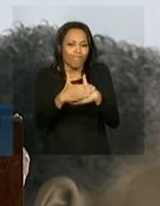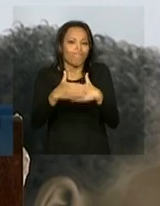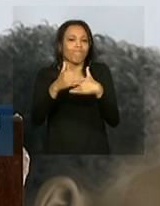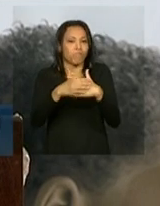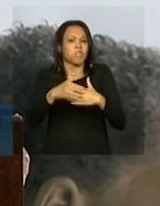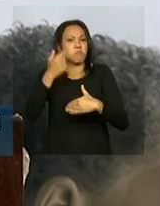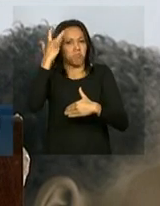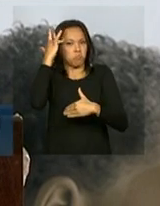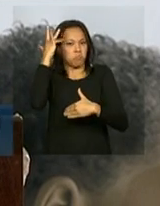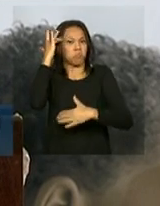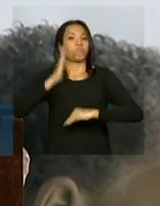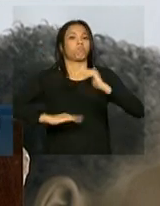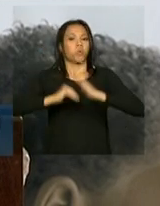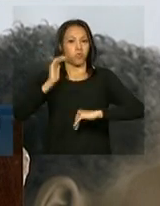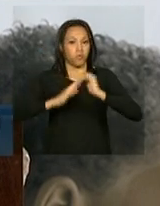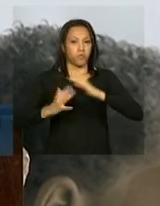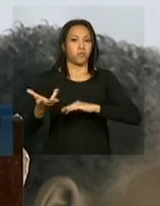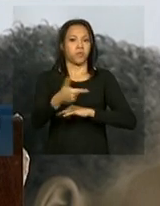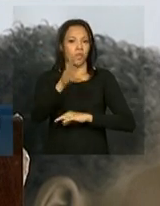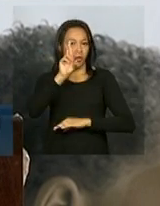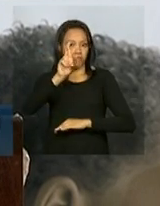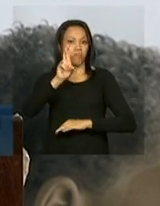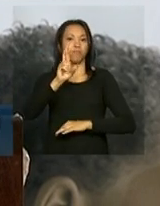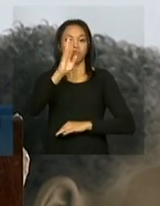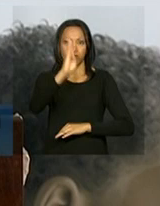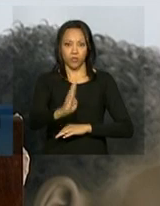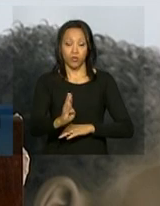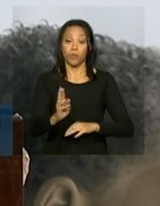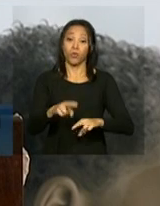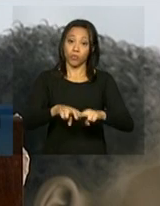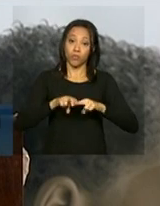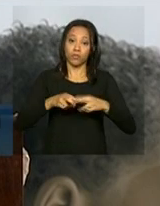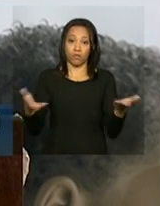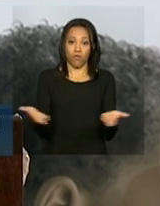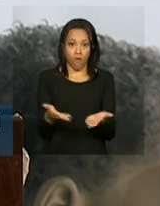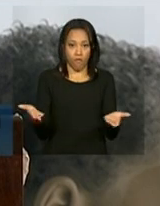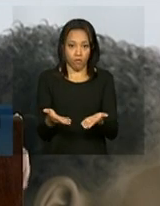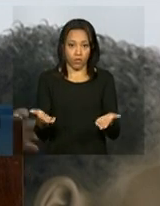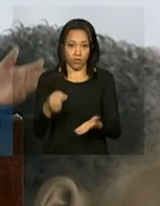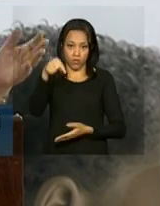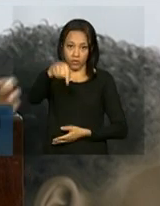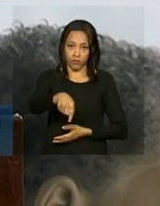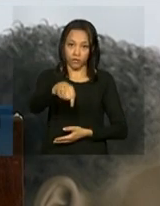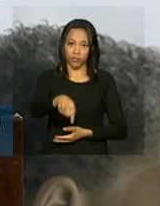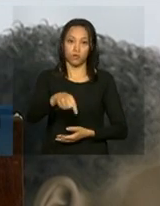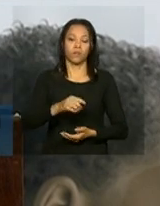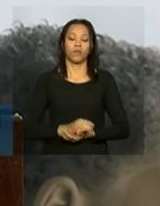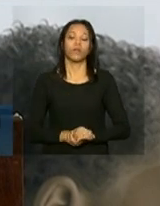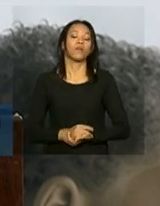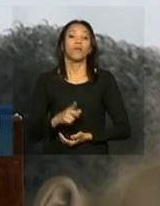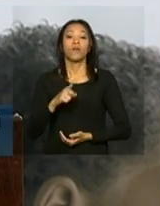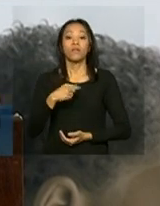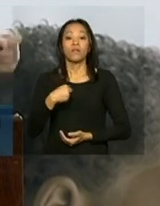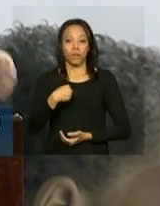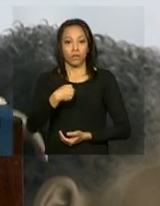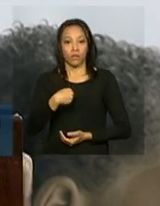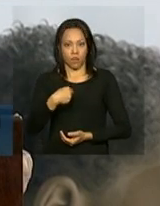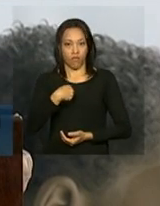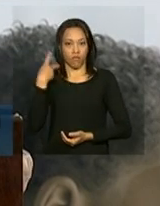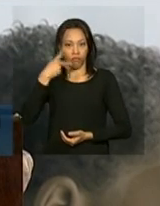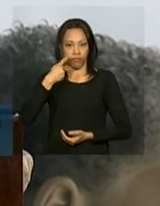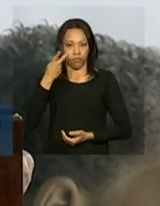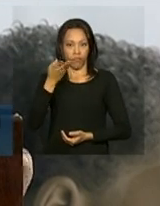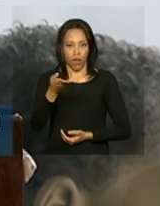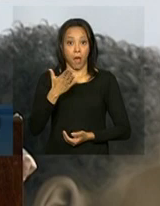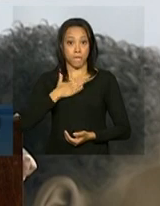país. Portanto, hoje, nesse momento que eu trago aqui a